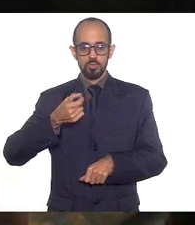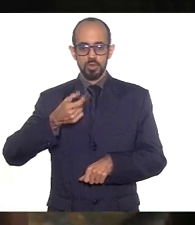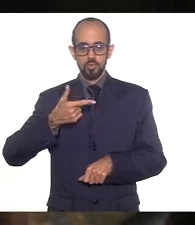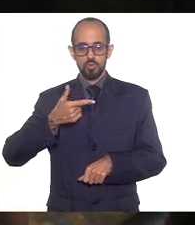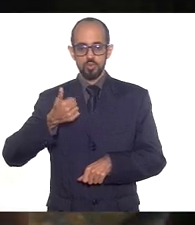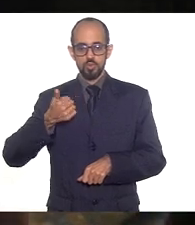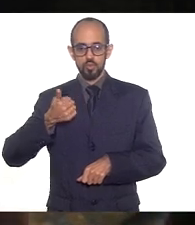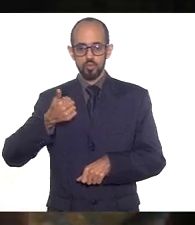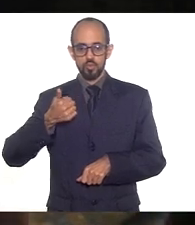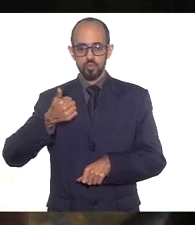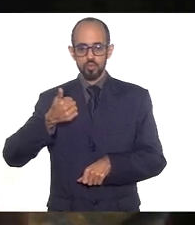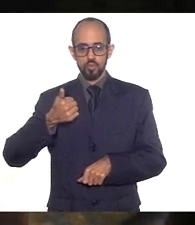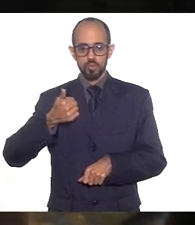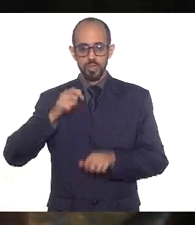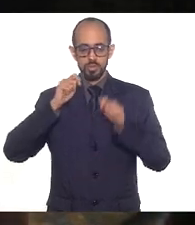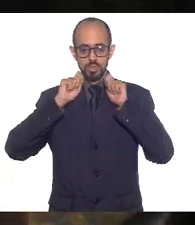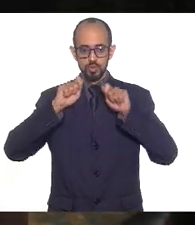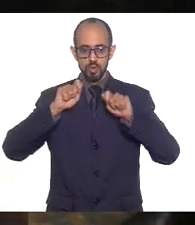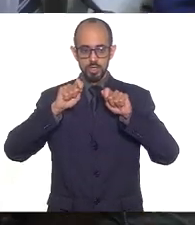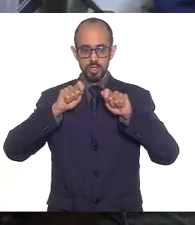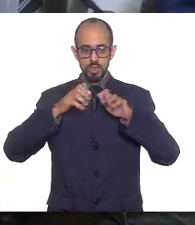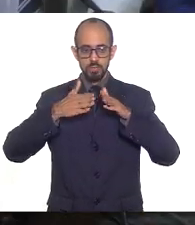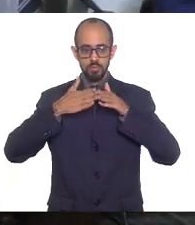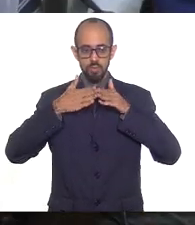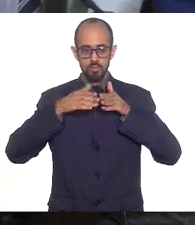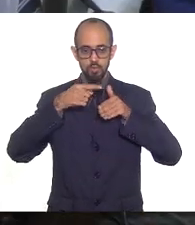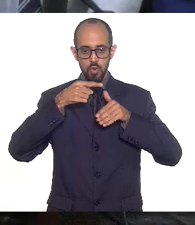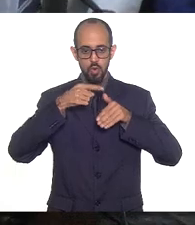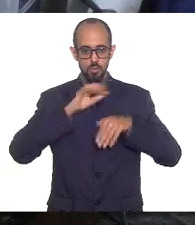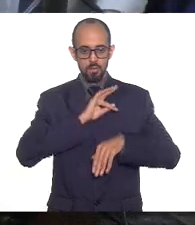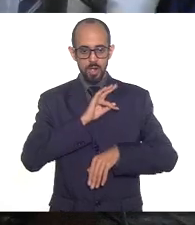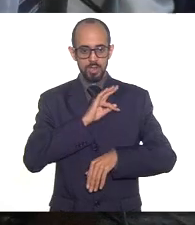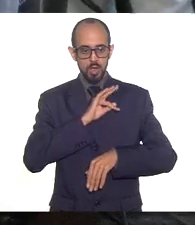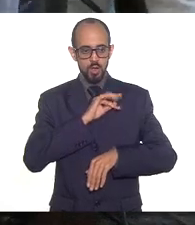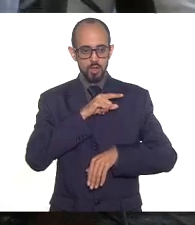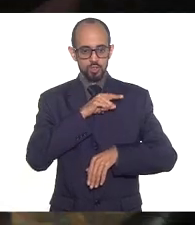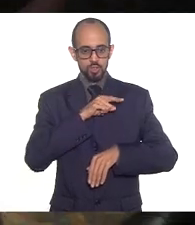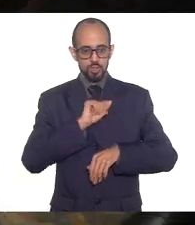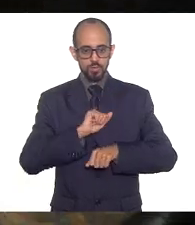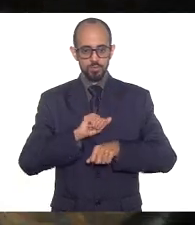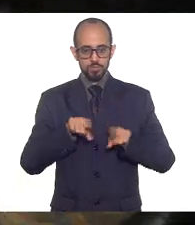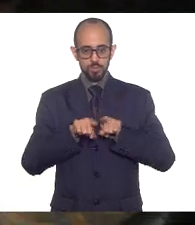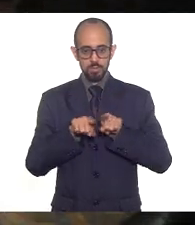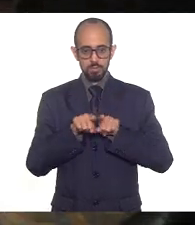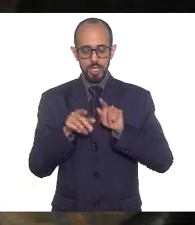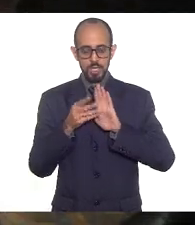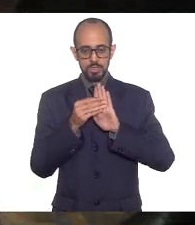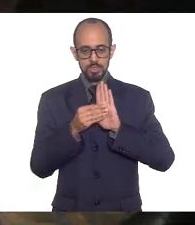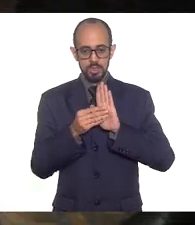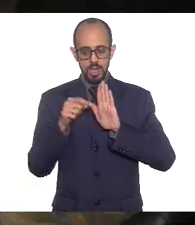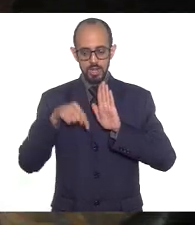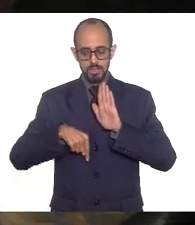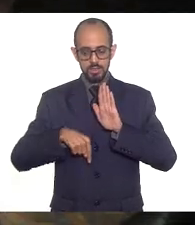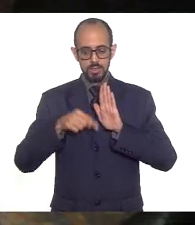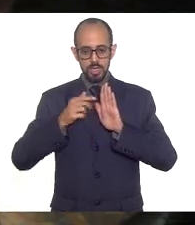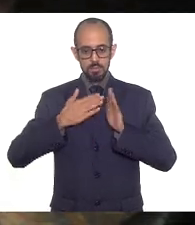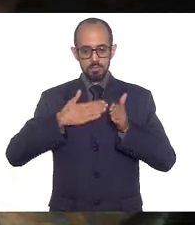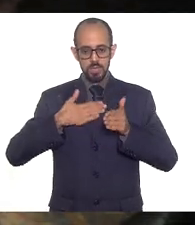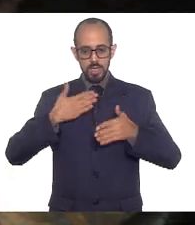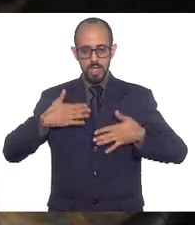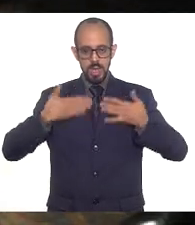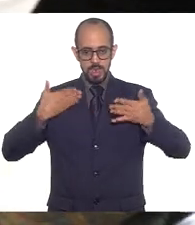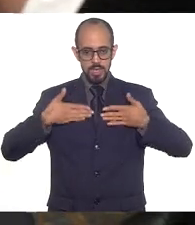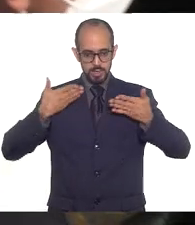2019/2021 sensor ia59 um de 2001 com autoria deputada Martha Rocha registrar aquilo lá minha